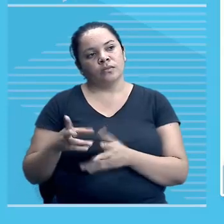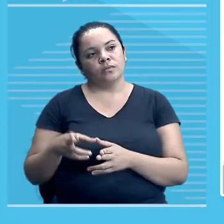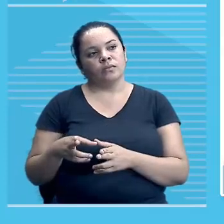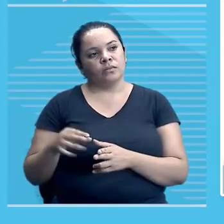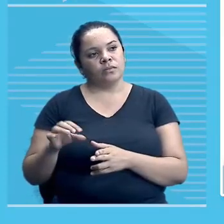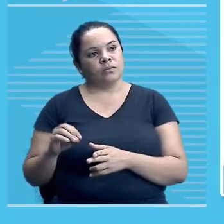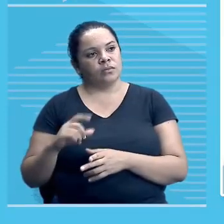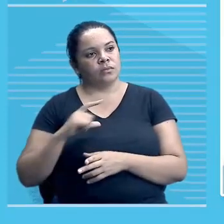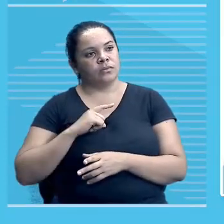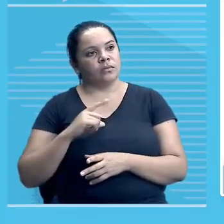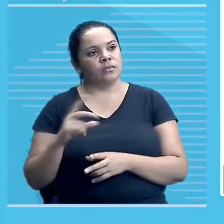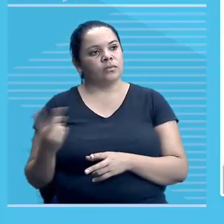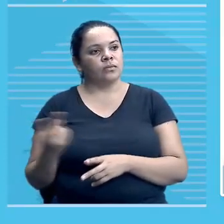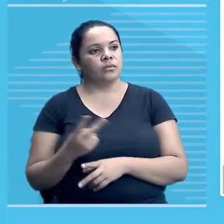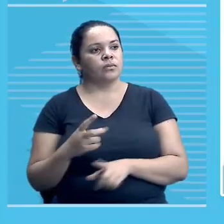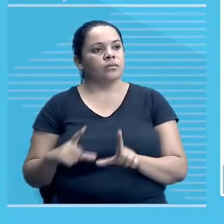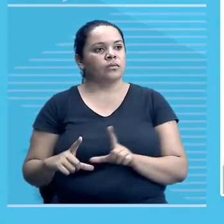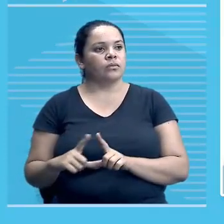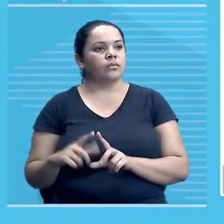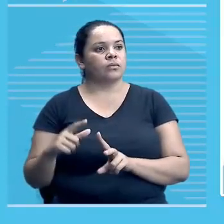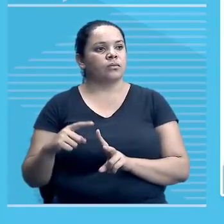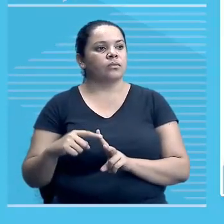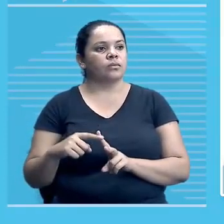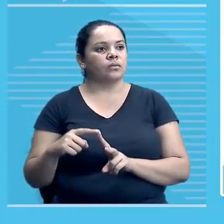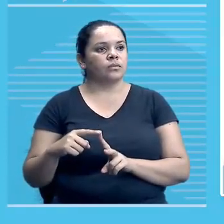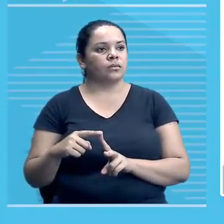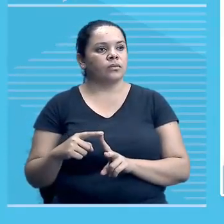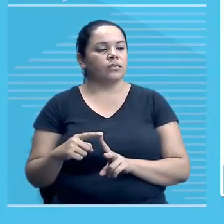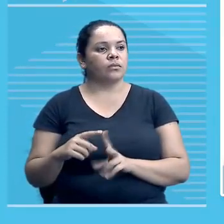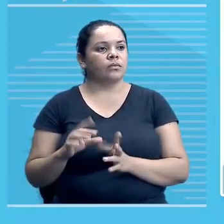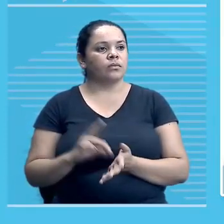raízes reais e iguais.